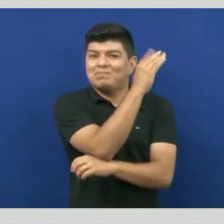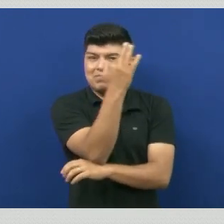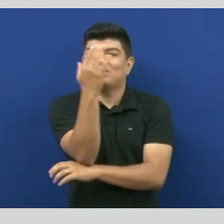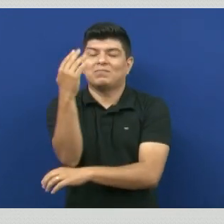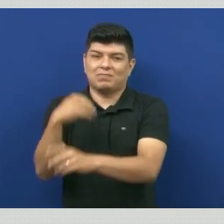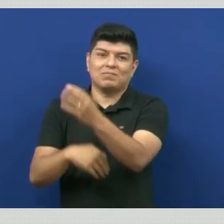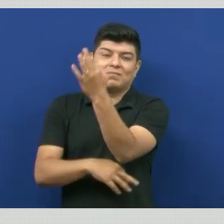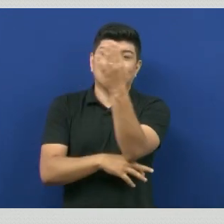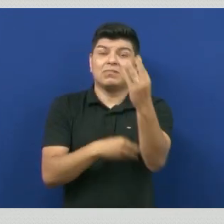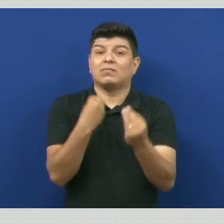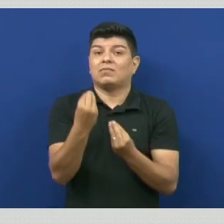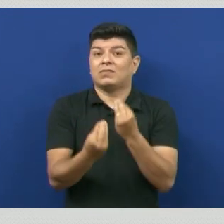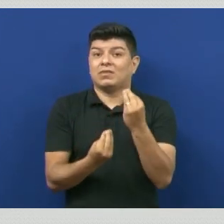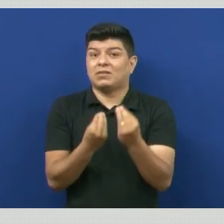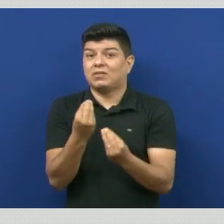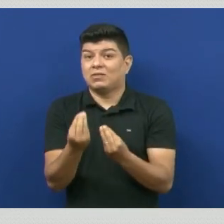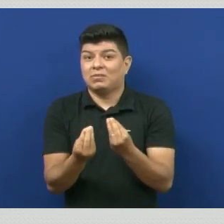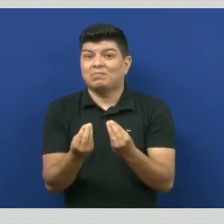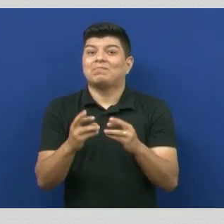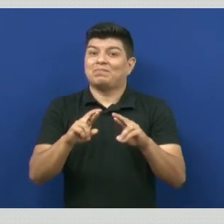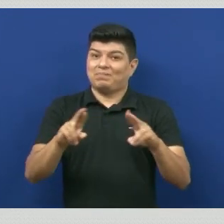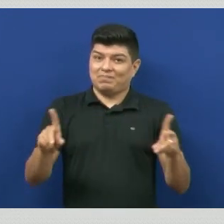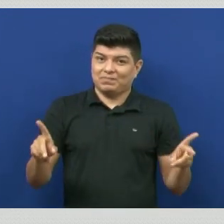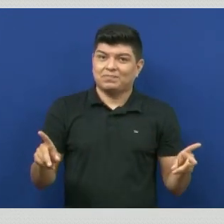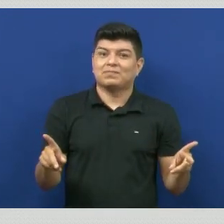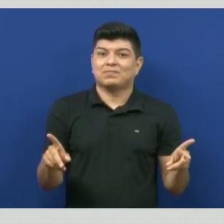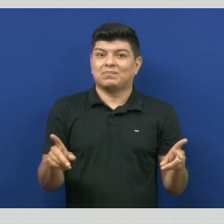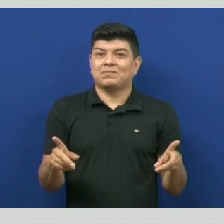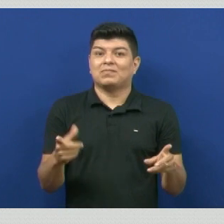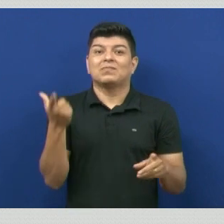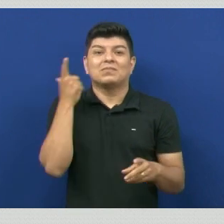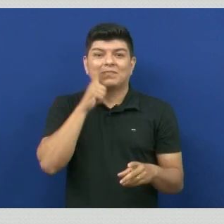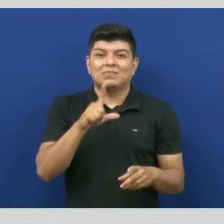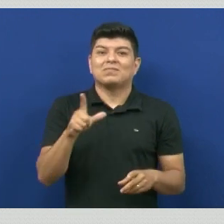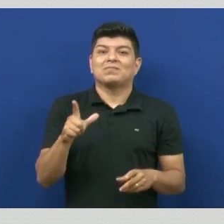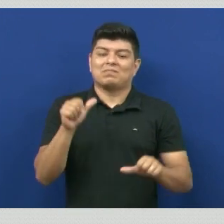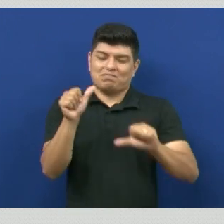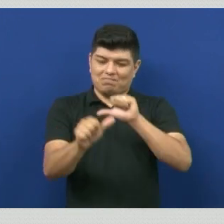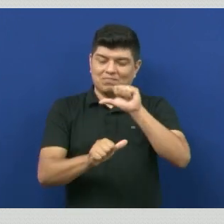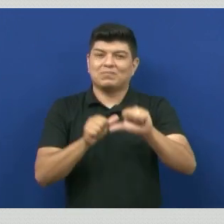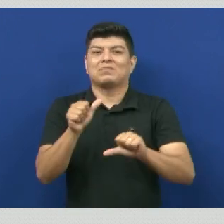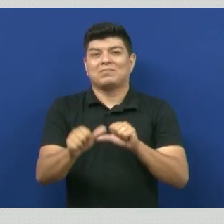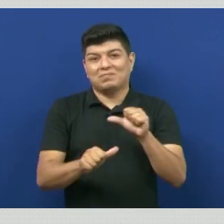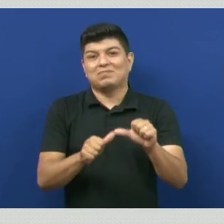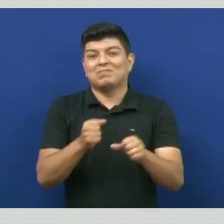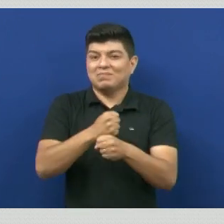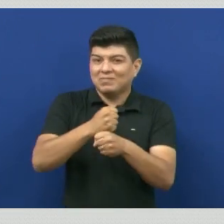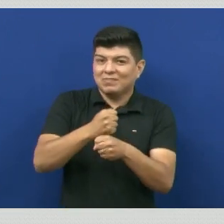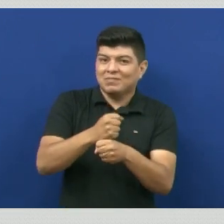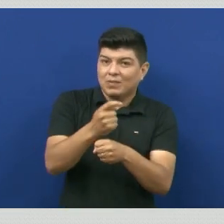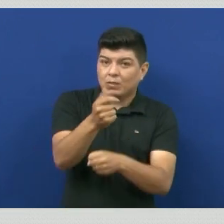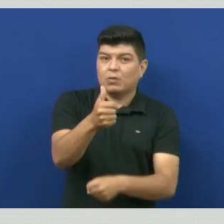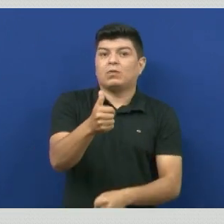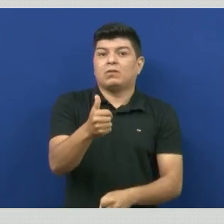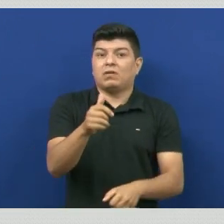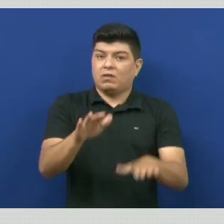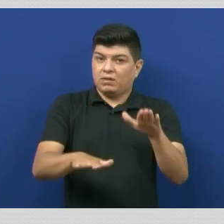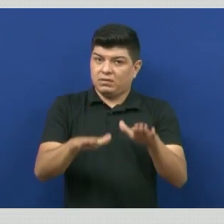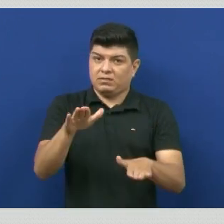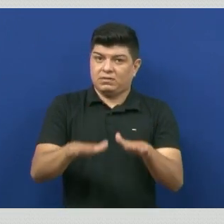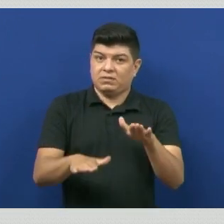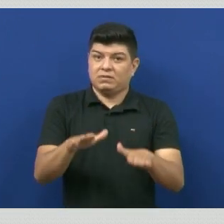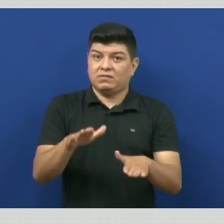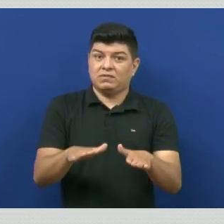paisagem. Como é que a paisagem é dinâmica, como a gente consegue transformar ela em poucos anos, né? Às vezes,